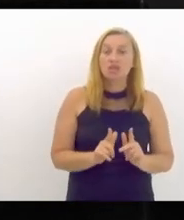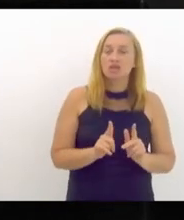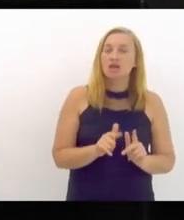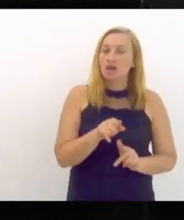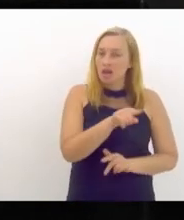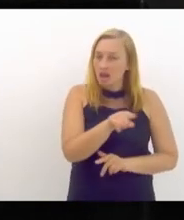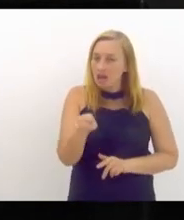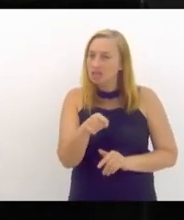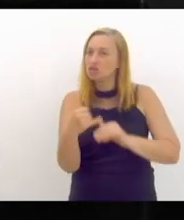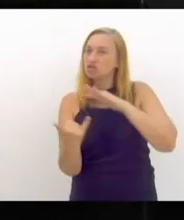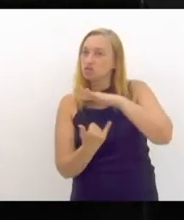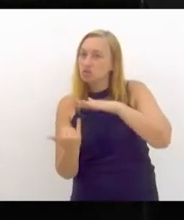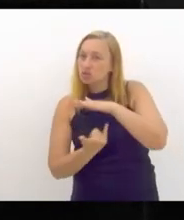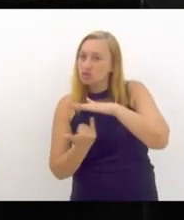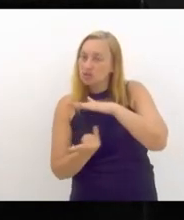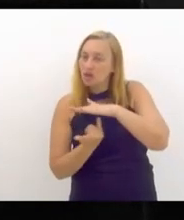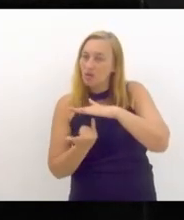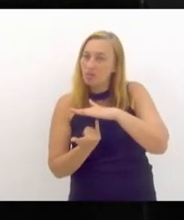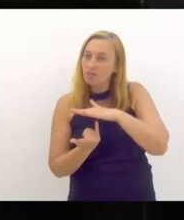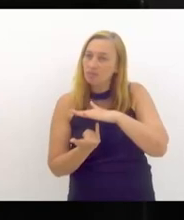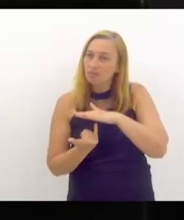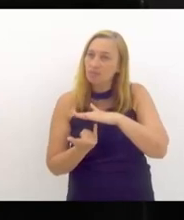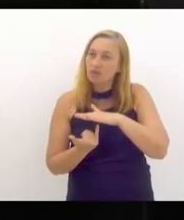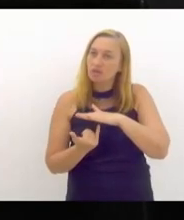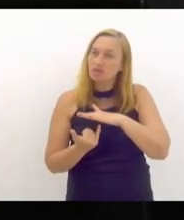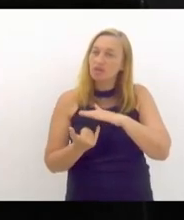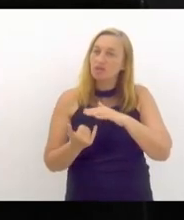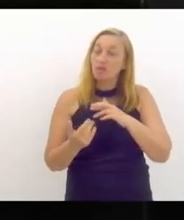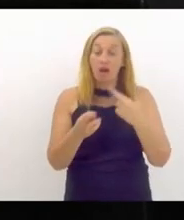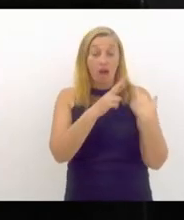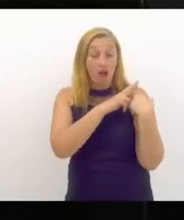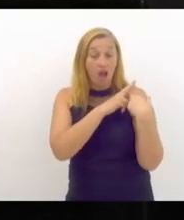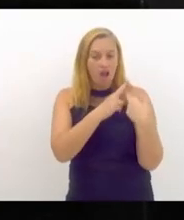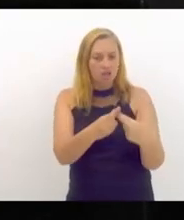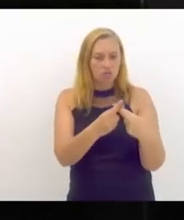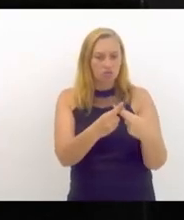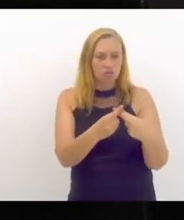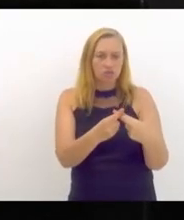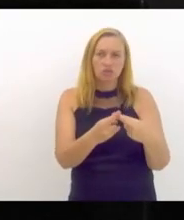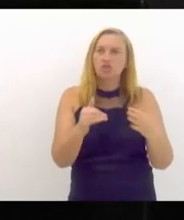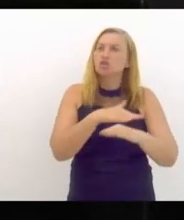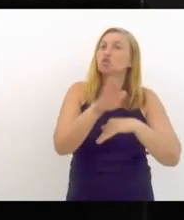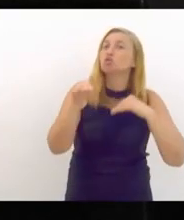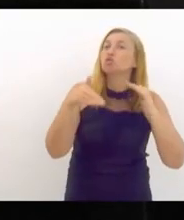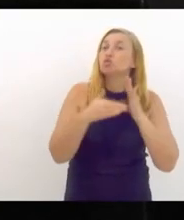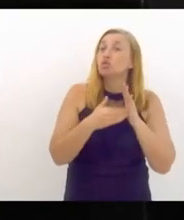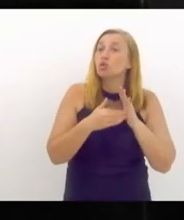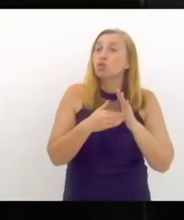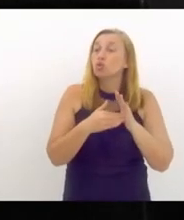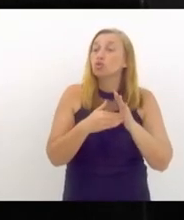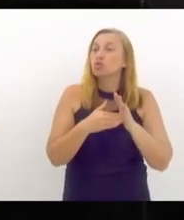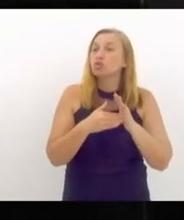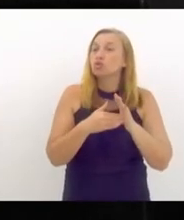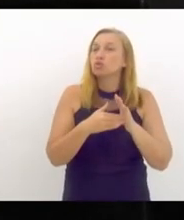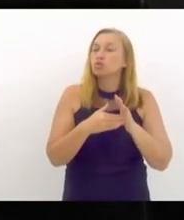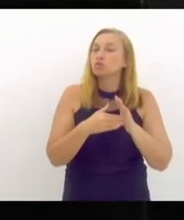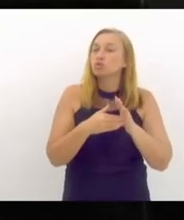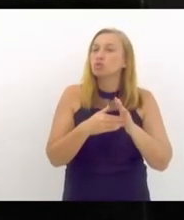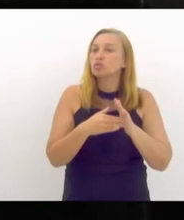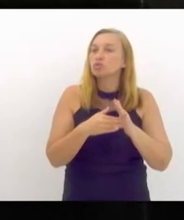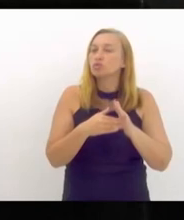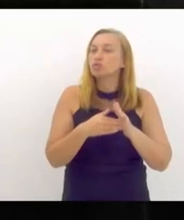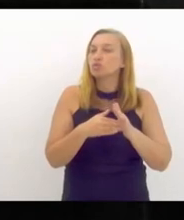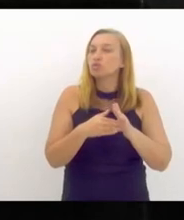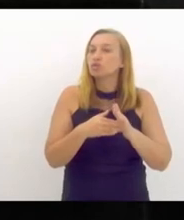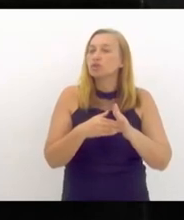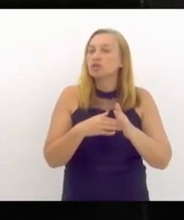instituições tragam a responsabilização daqueles e daquelas que foram promotores de uma tentativa